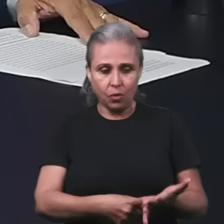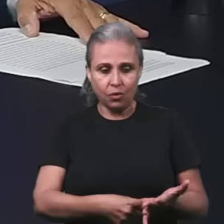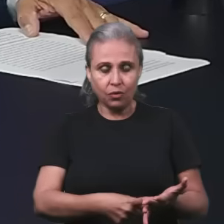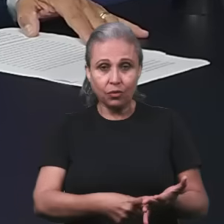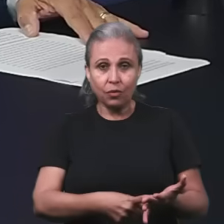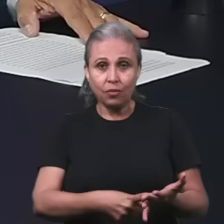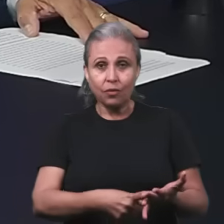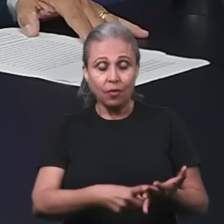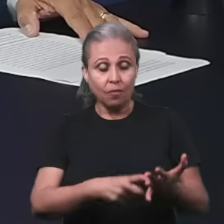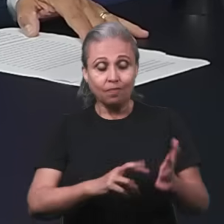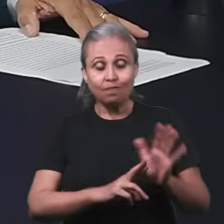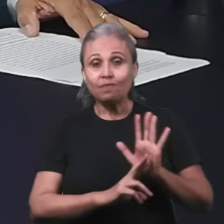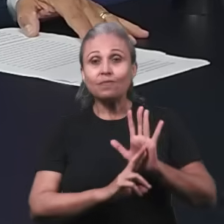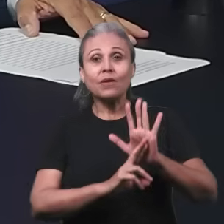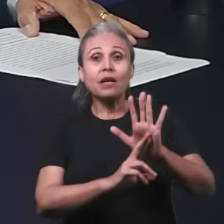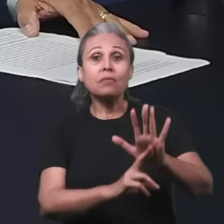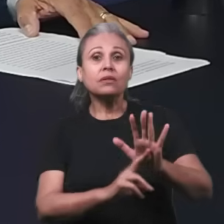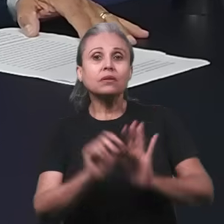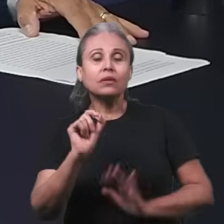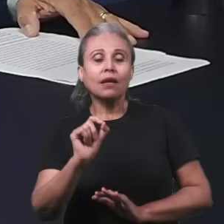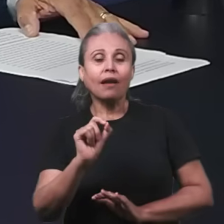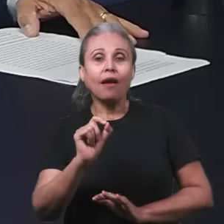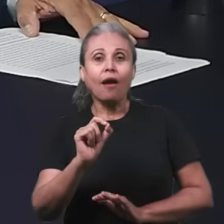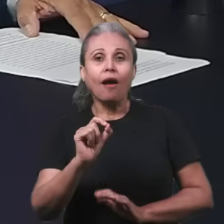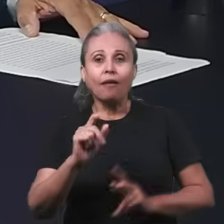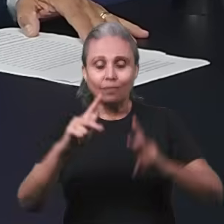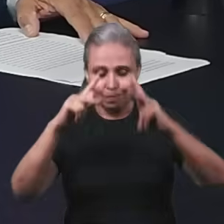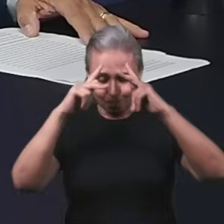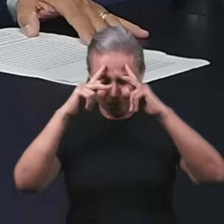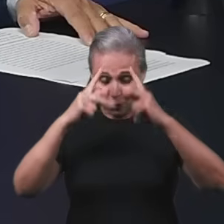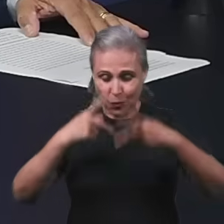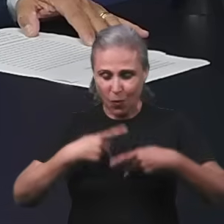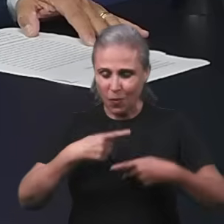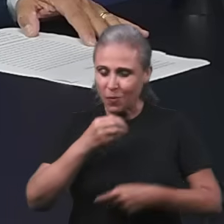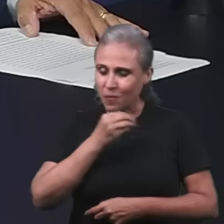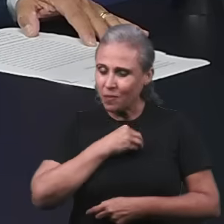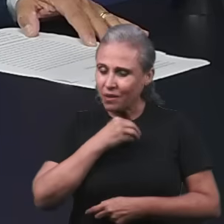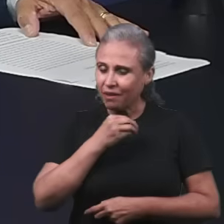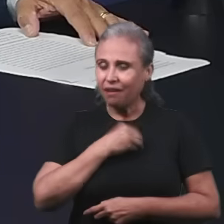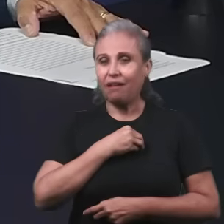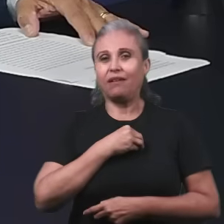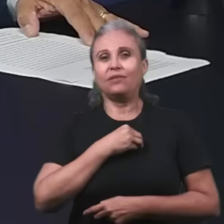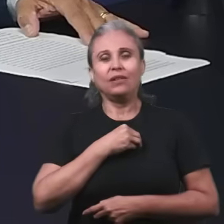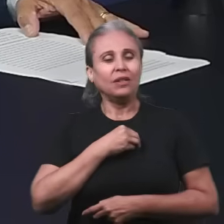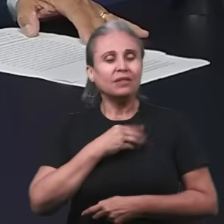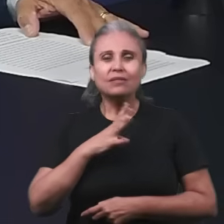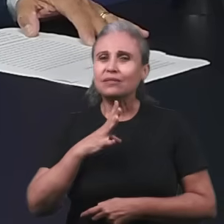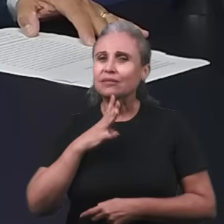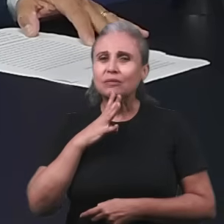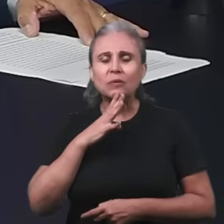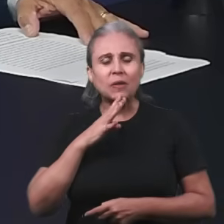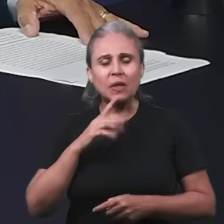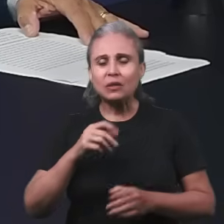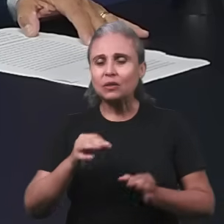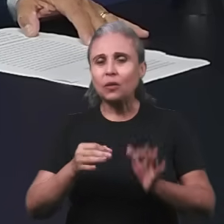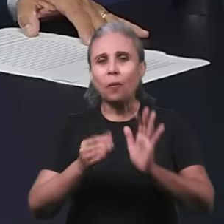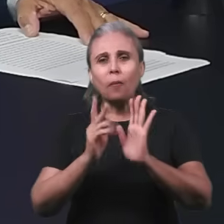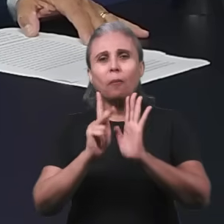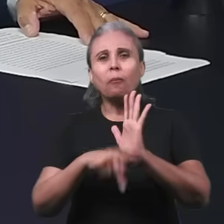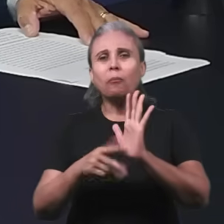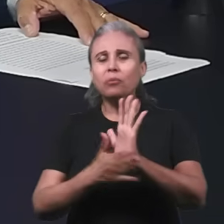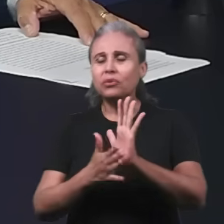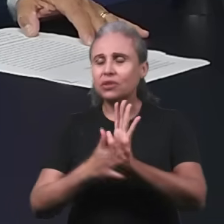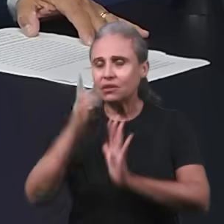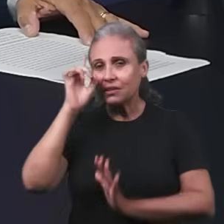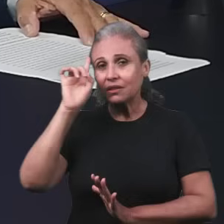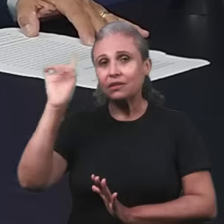pecador, o homem necessitado, carente da graça de Deus, que não conhece o projeto de Deus, né? E essa